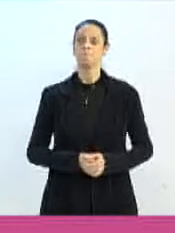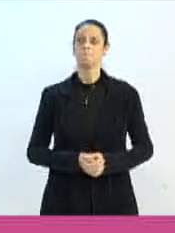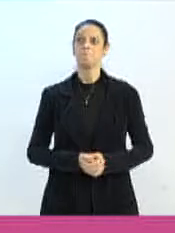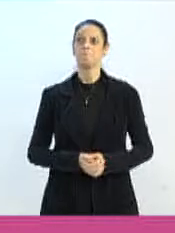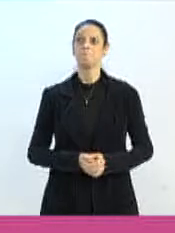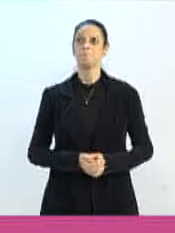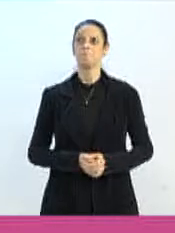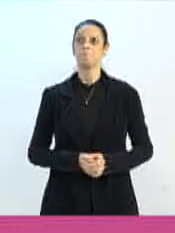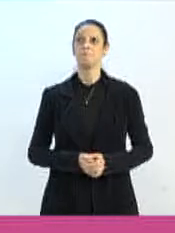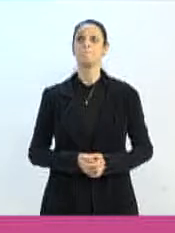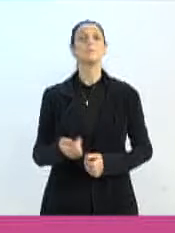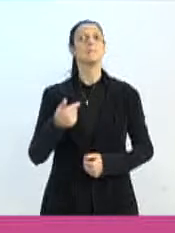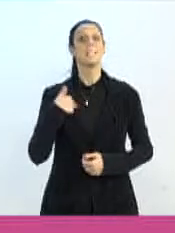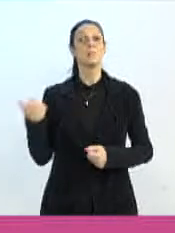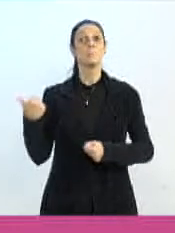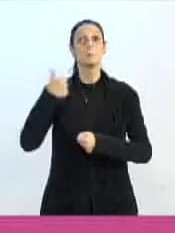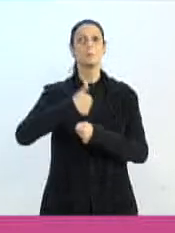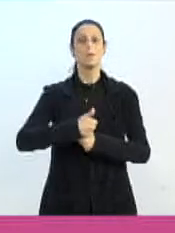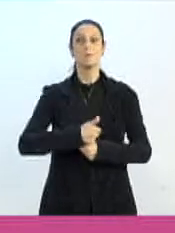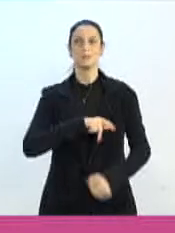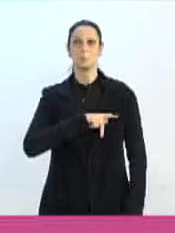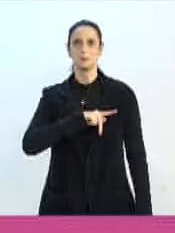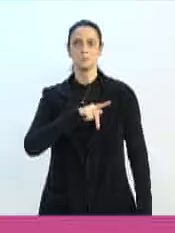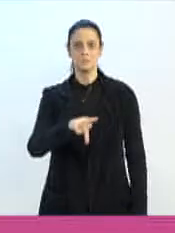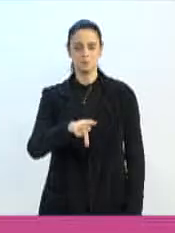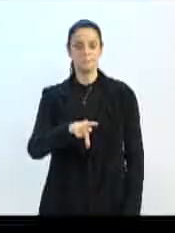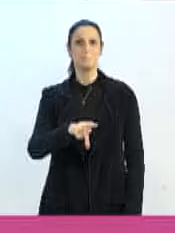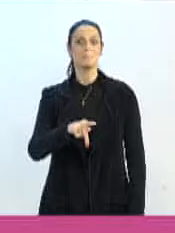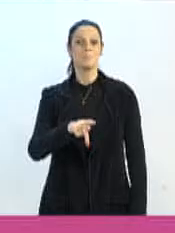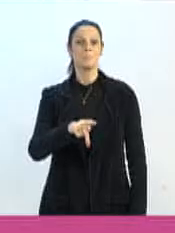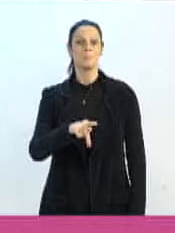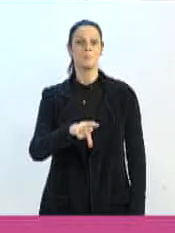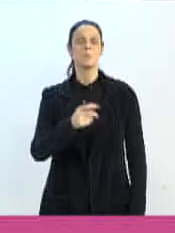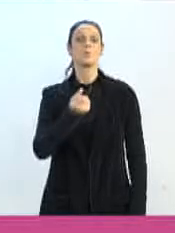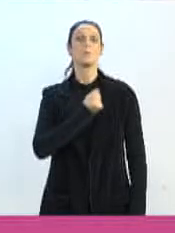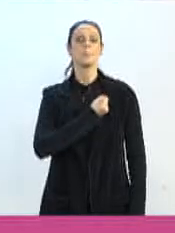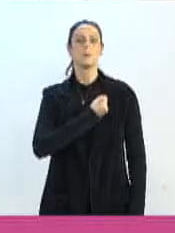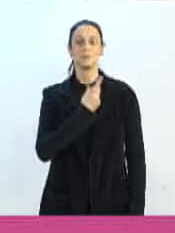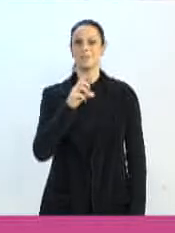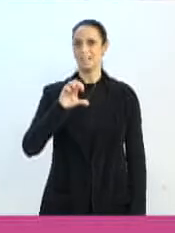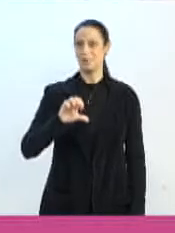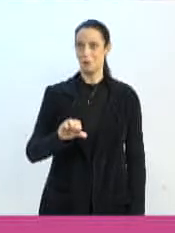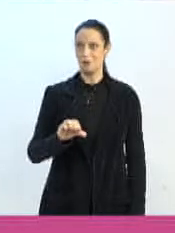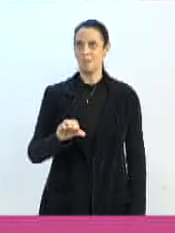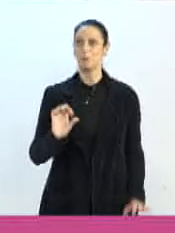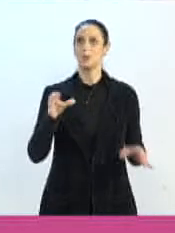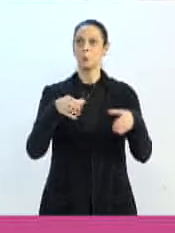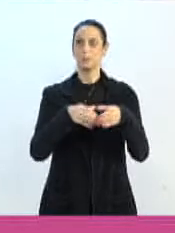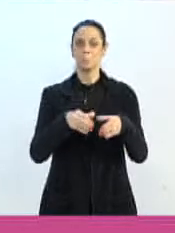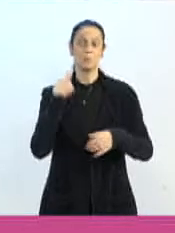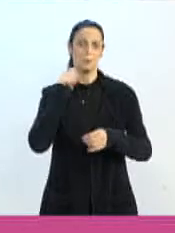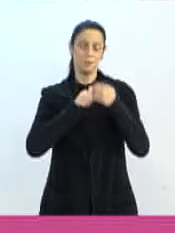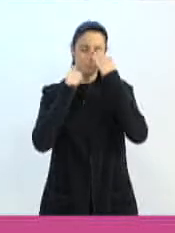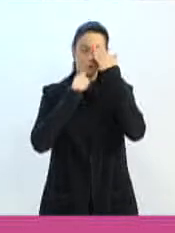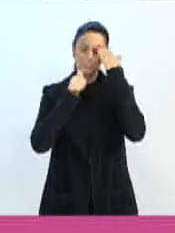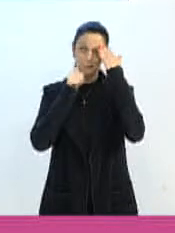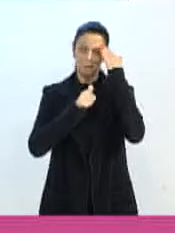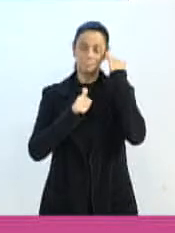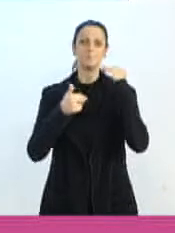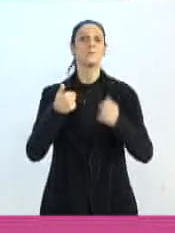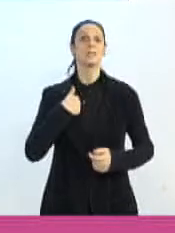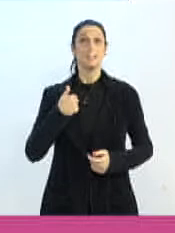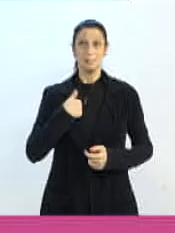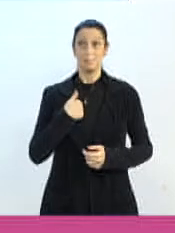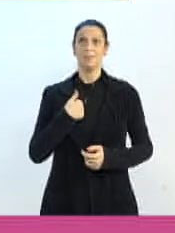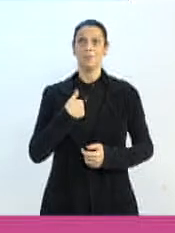fui empossada como presidente do Podemos Mulher Estadual. Fui muito bem recebida pela executiva do partido e por